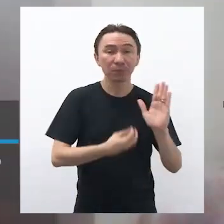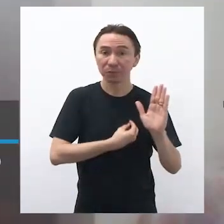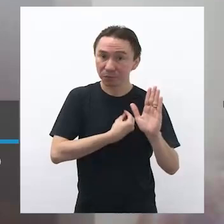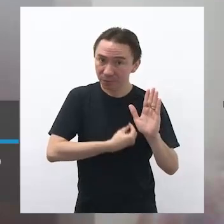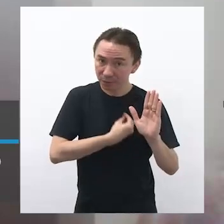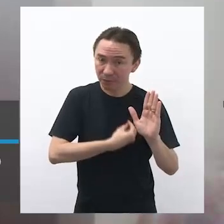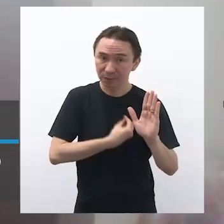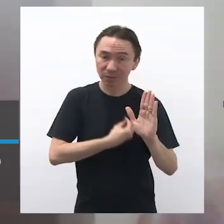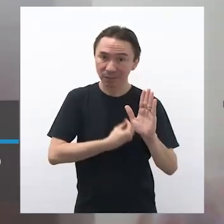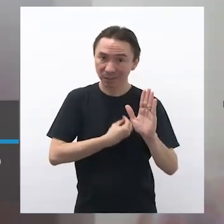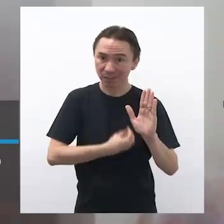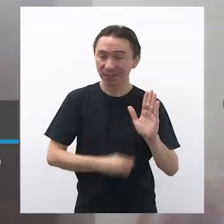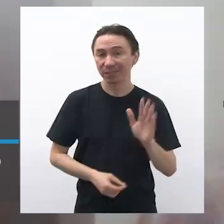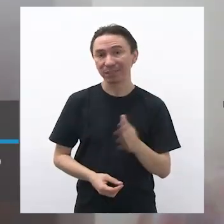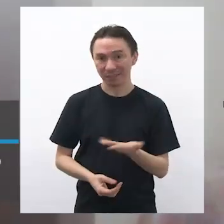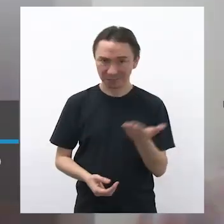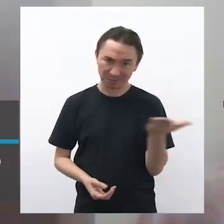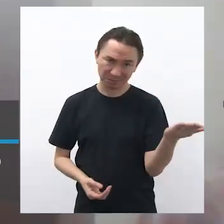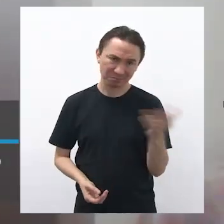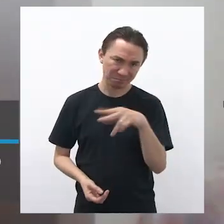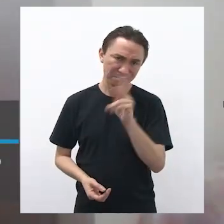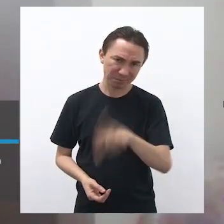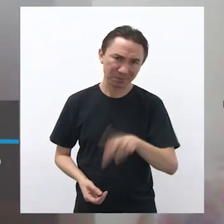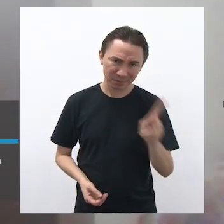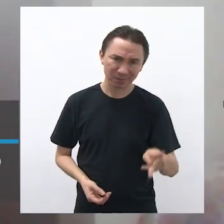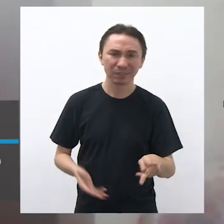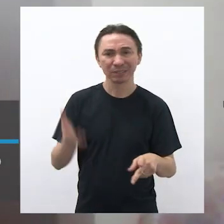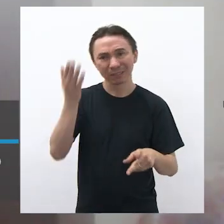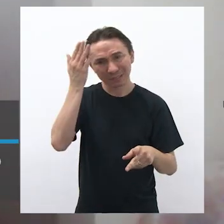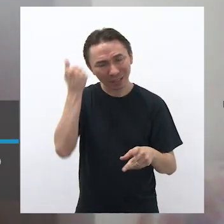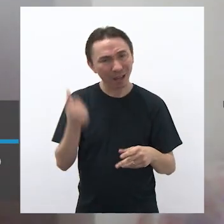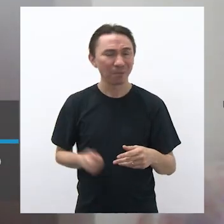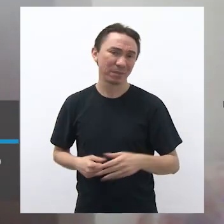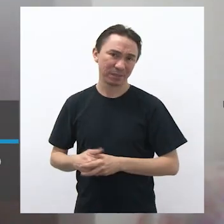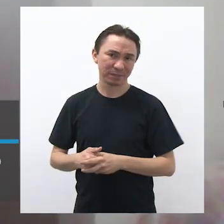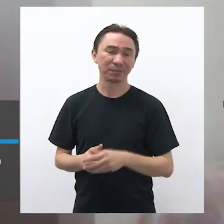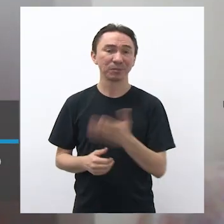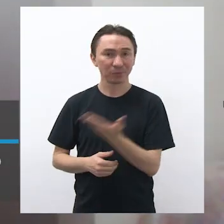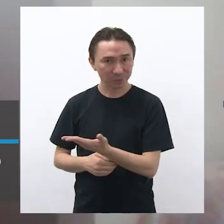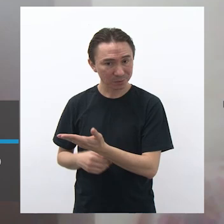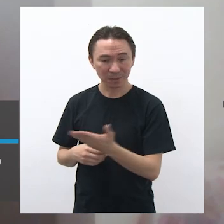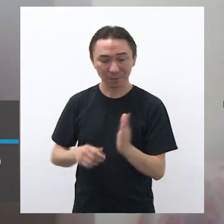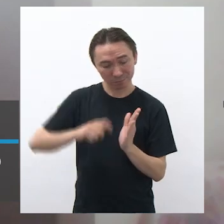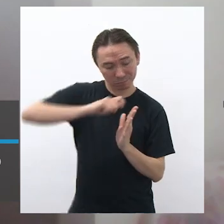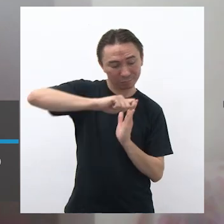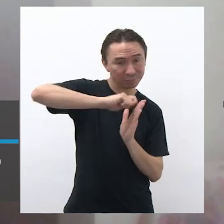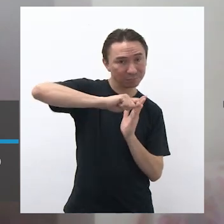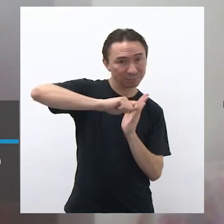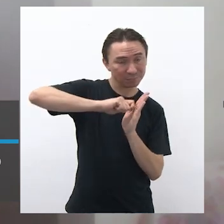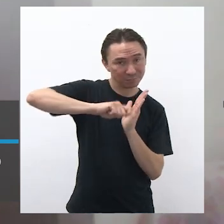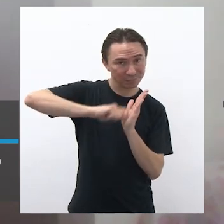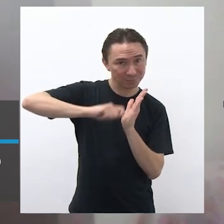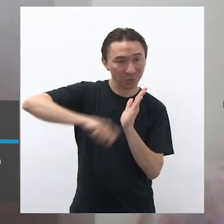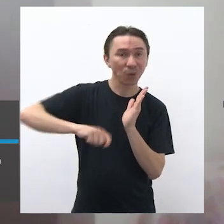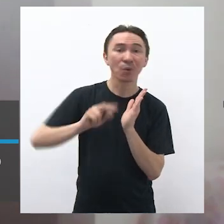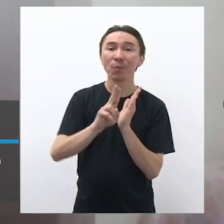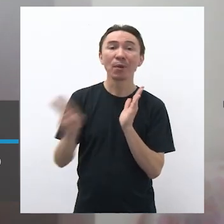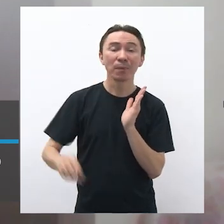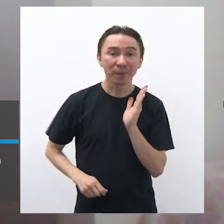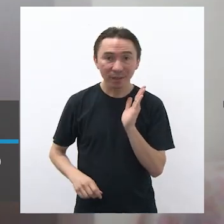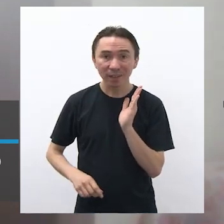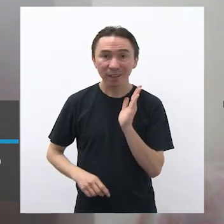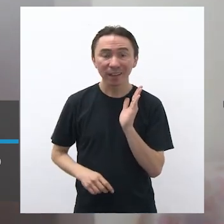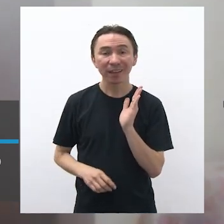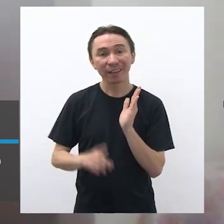de projeto de vida aqui presentes sabem que esse instrumento recebe o nome de Diário de Práticas e Vivências. E não